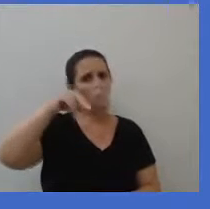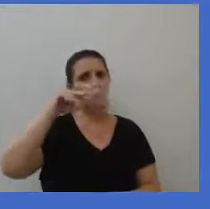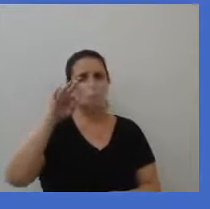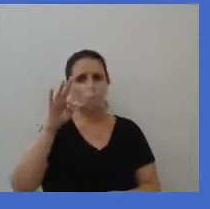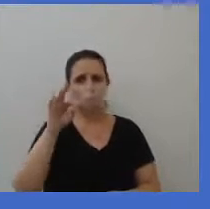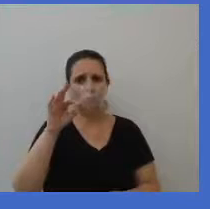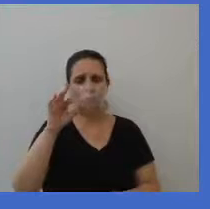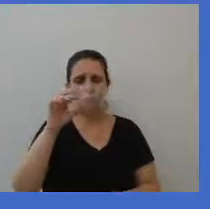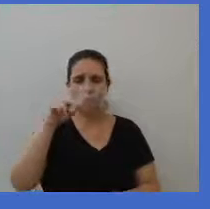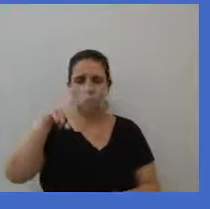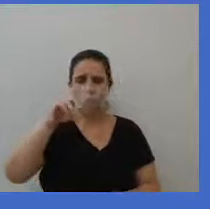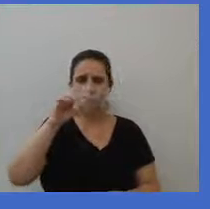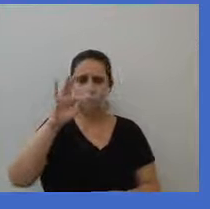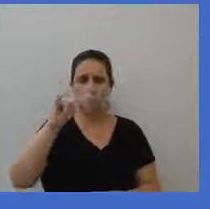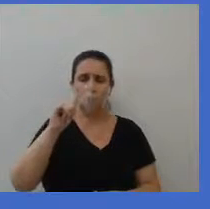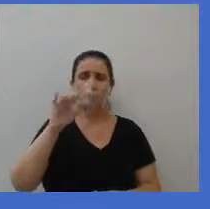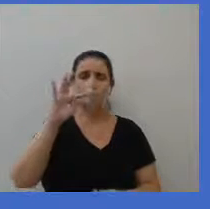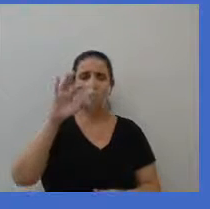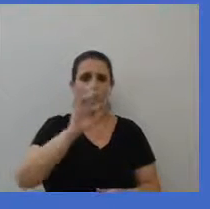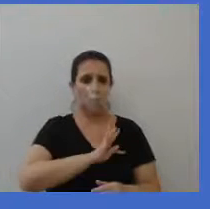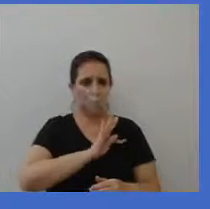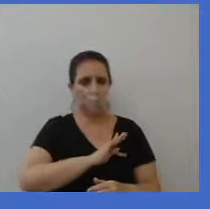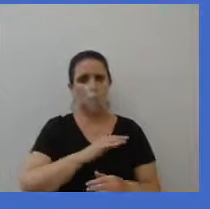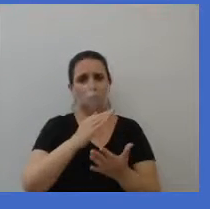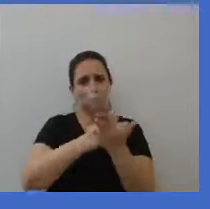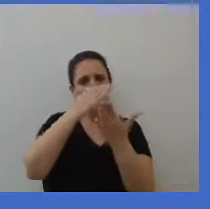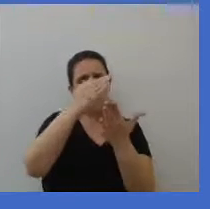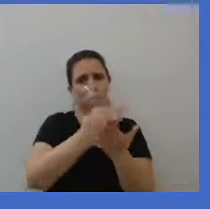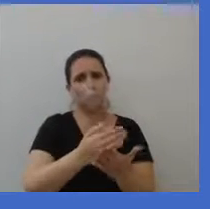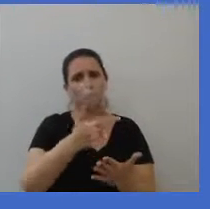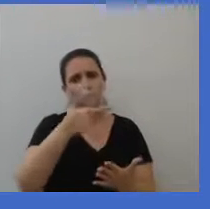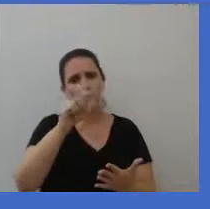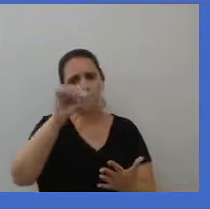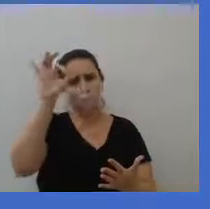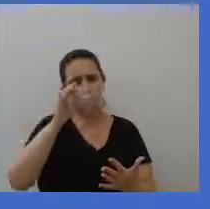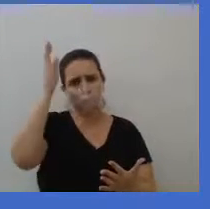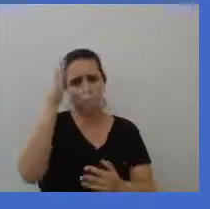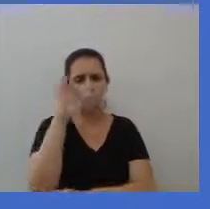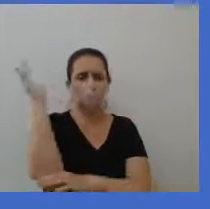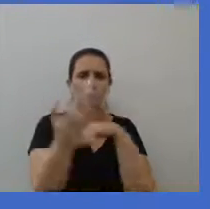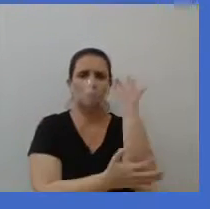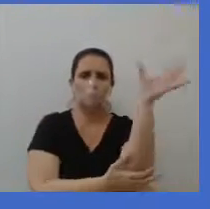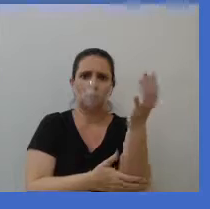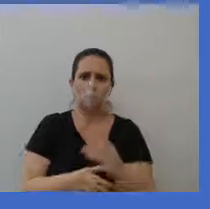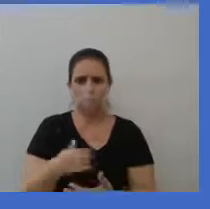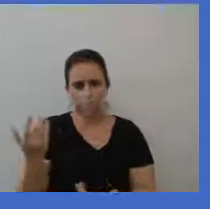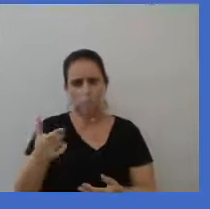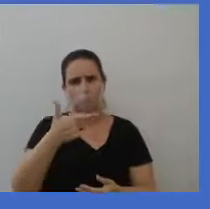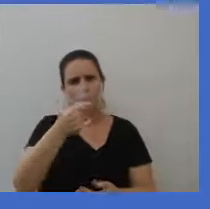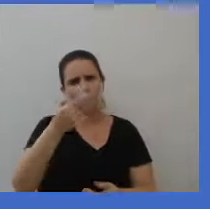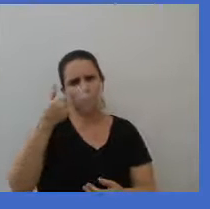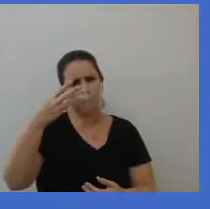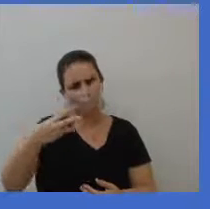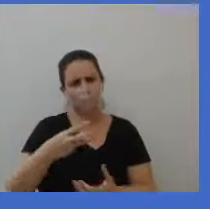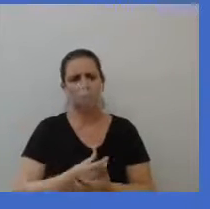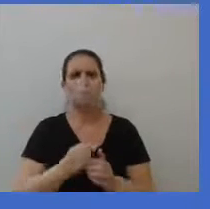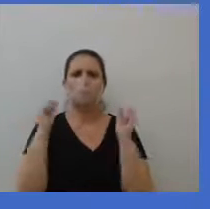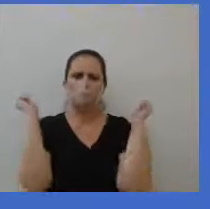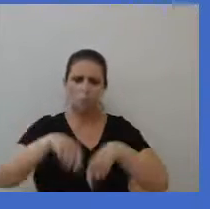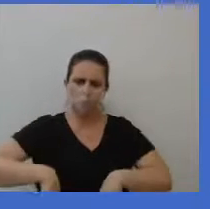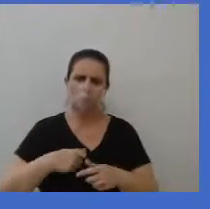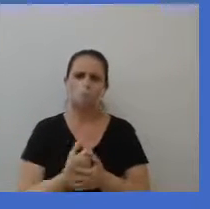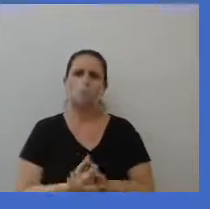dando credibilidade ao Facebook sem antes fazer a apreciação e a réplica, que são duas